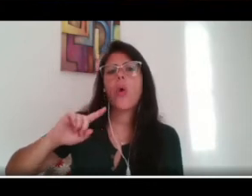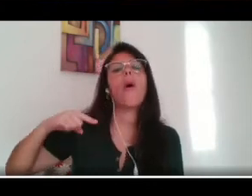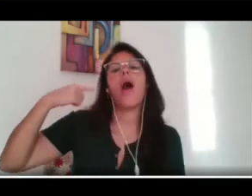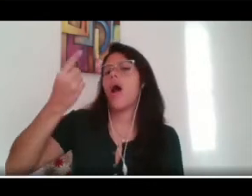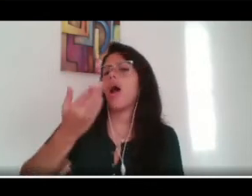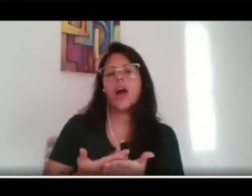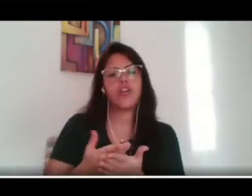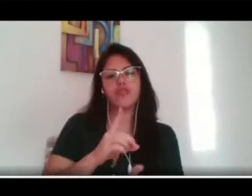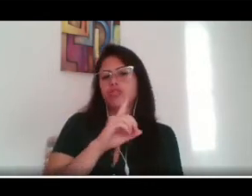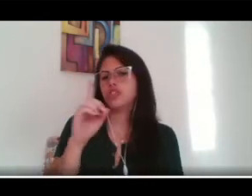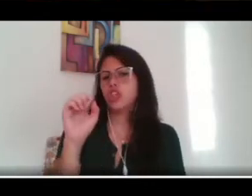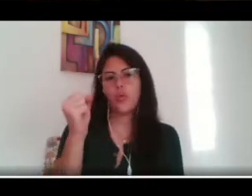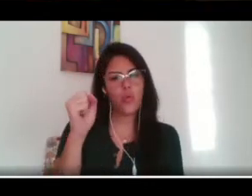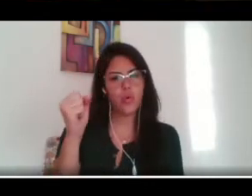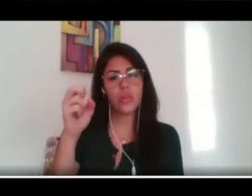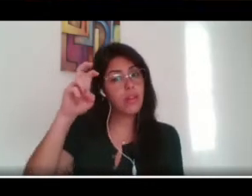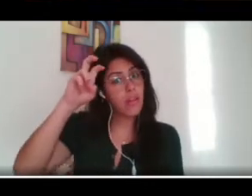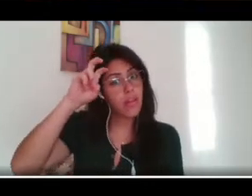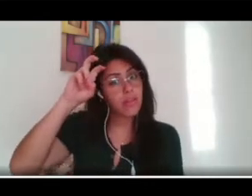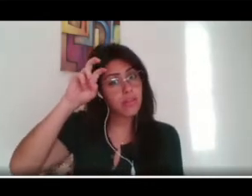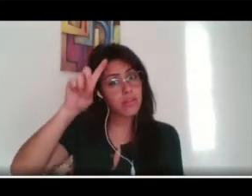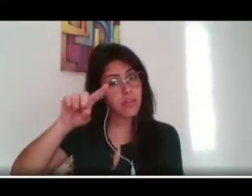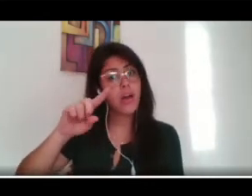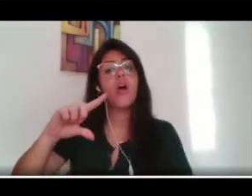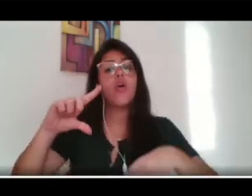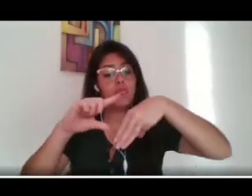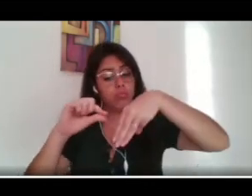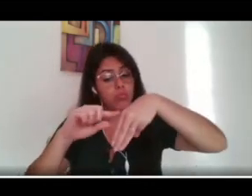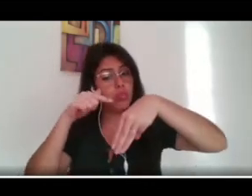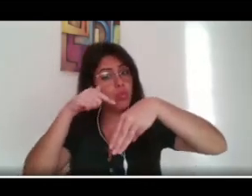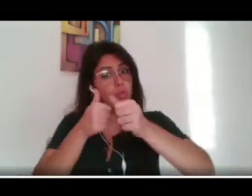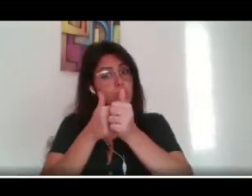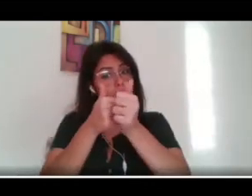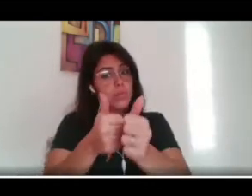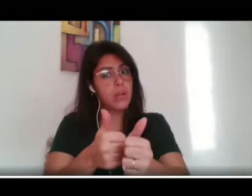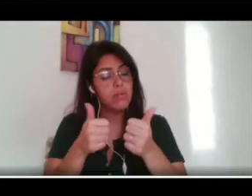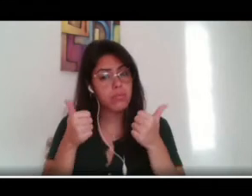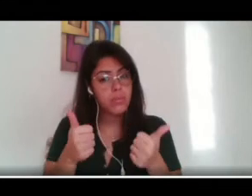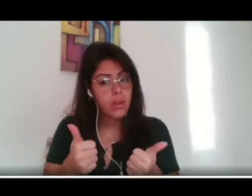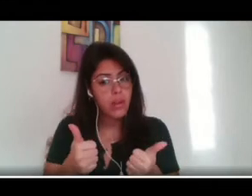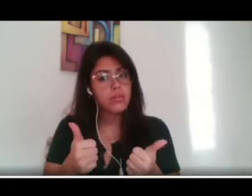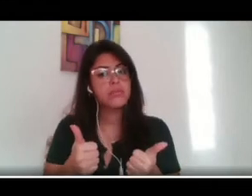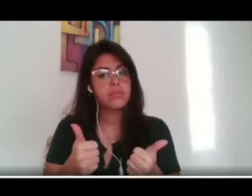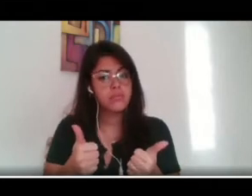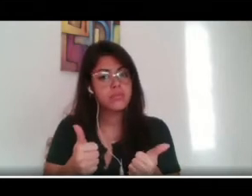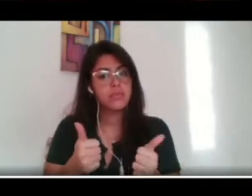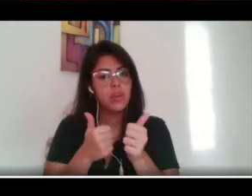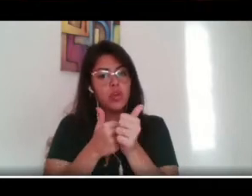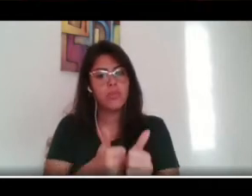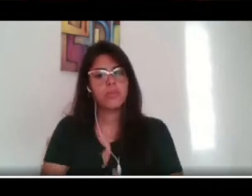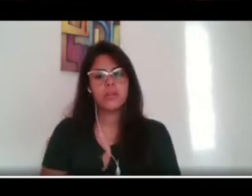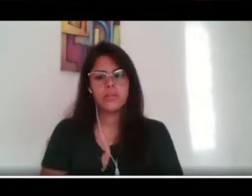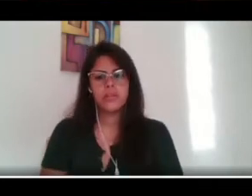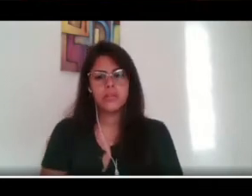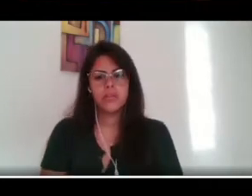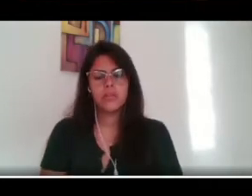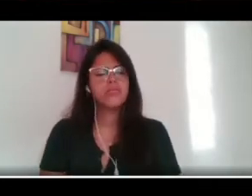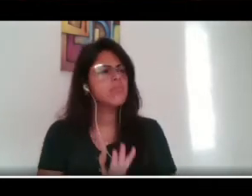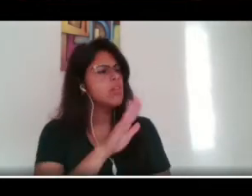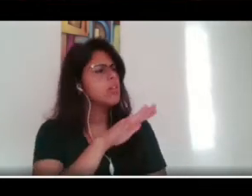gente? É o que está no Moodle. Olha o calendário do Moodle aqui. Plano de